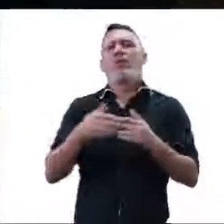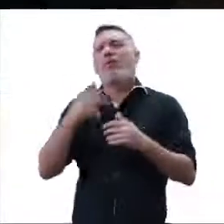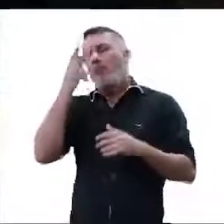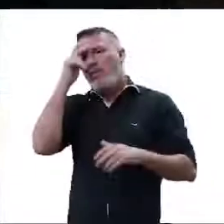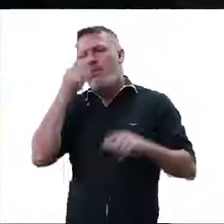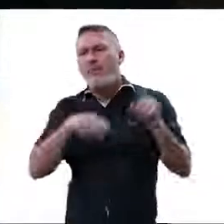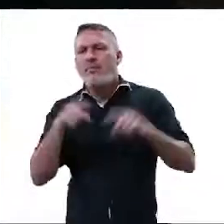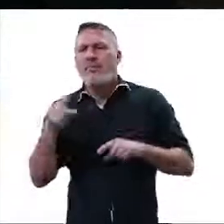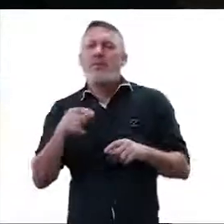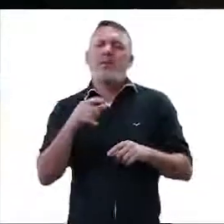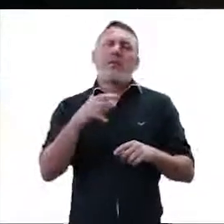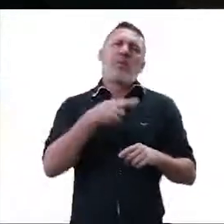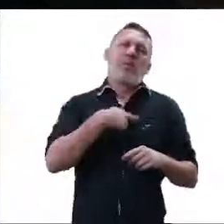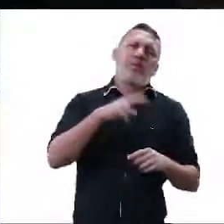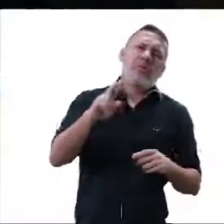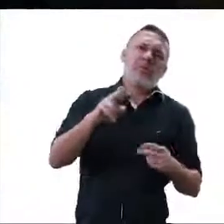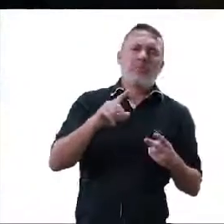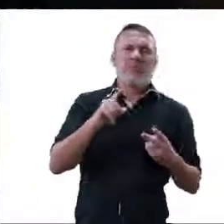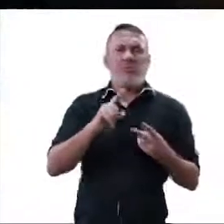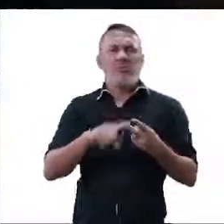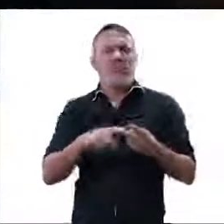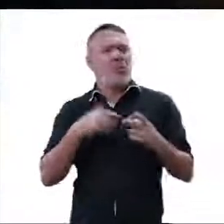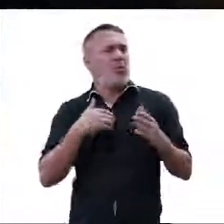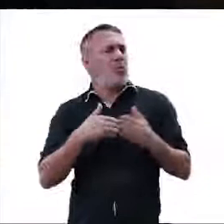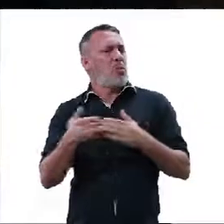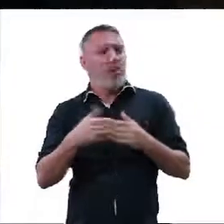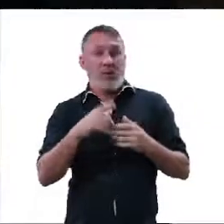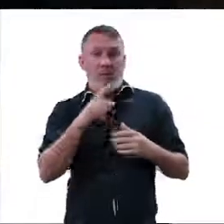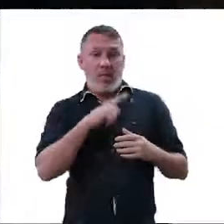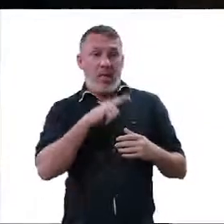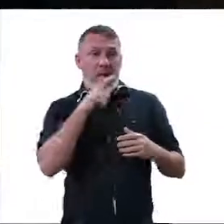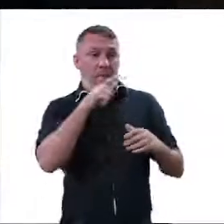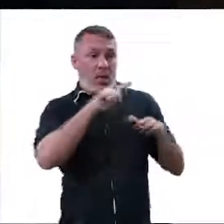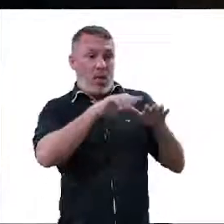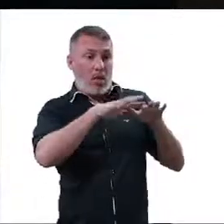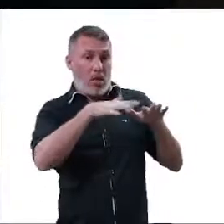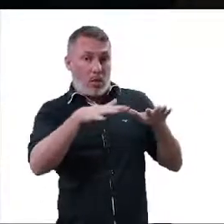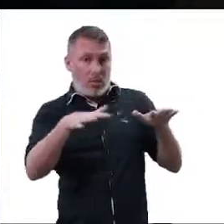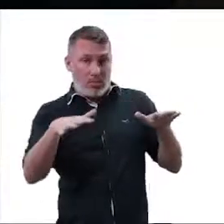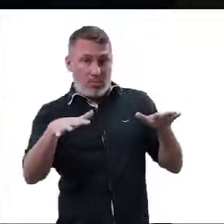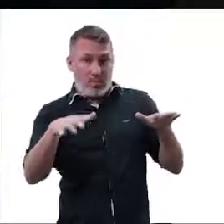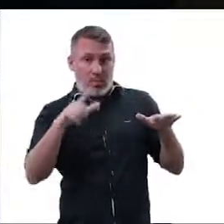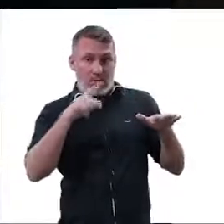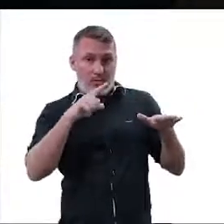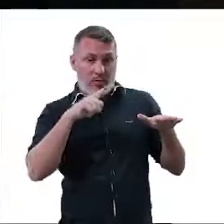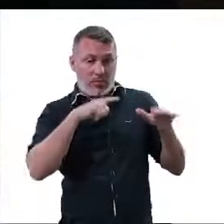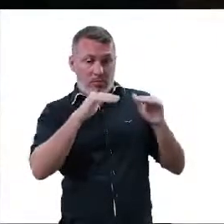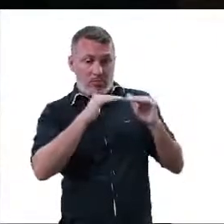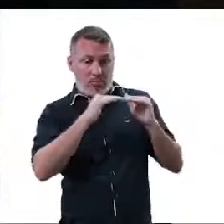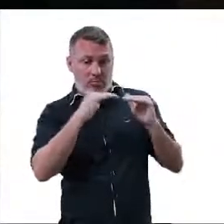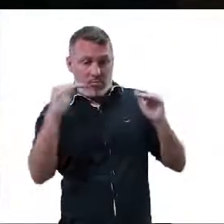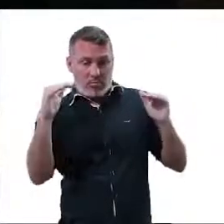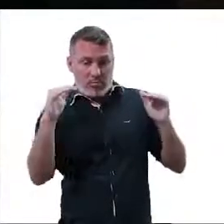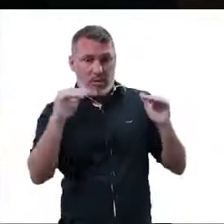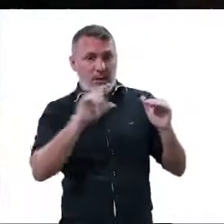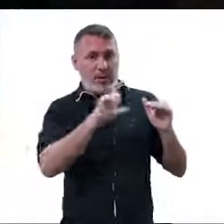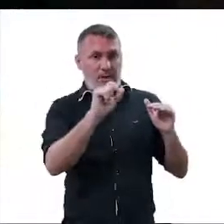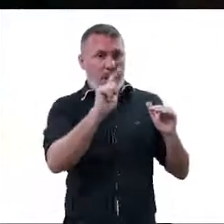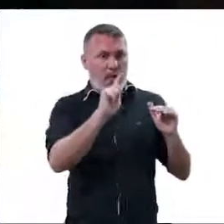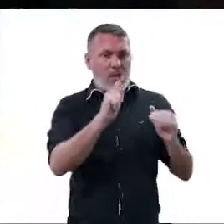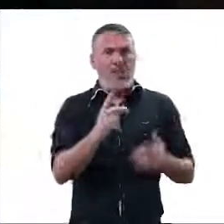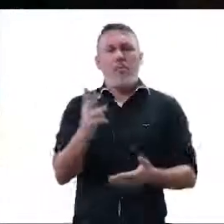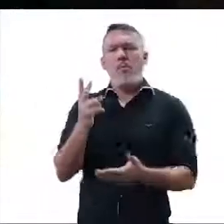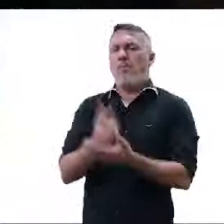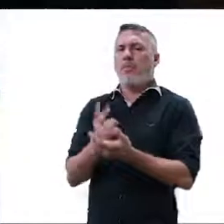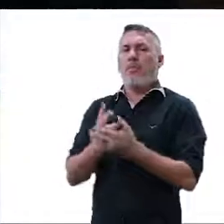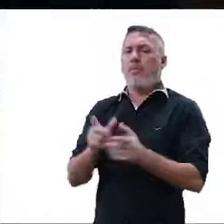ele professe, do time que ele torce, a água ao nível do mar sempre atingirá seu ponto de ebulição aos 100